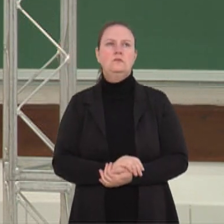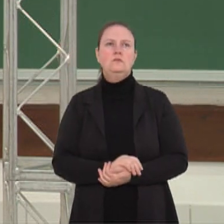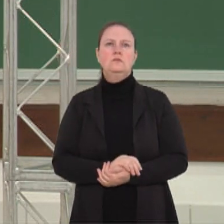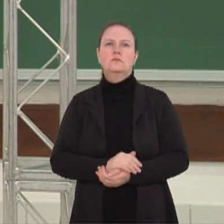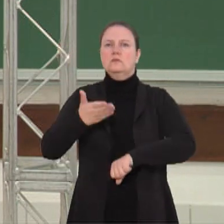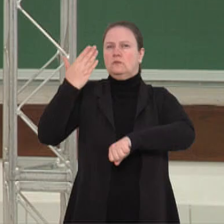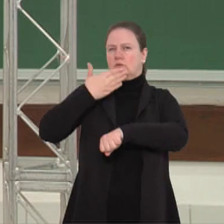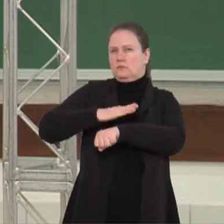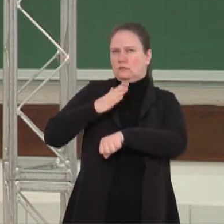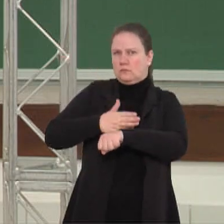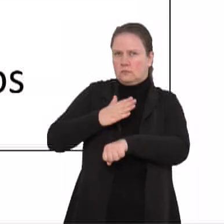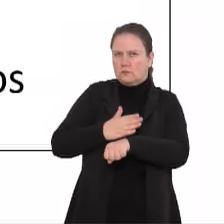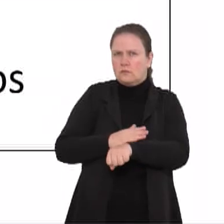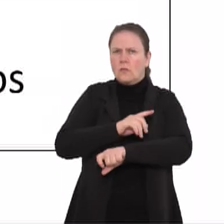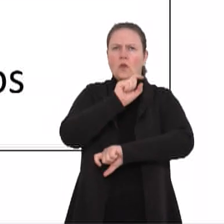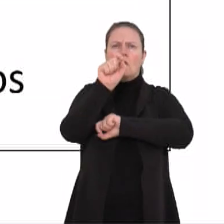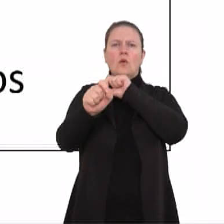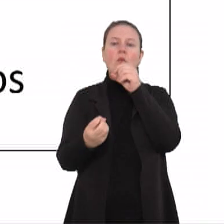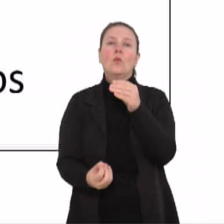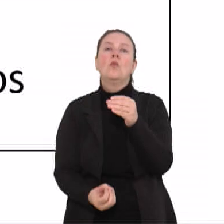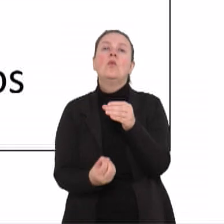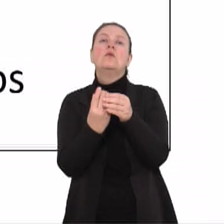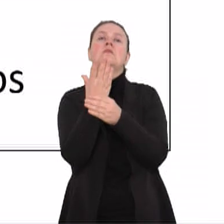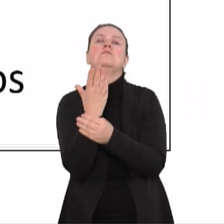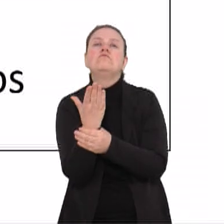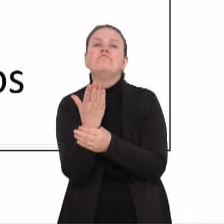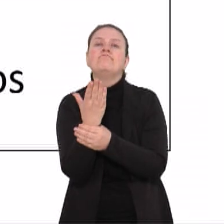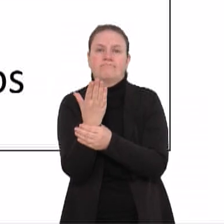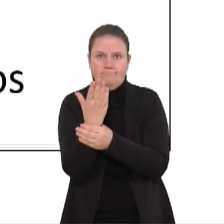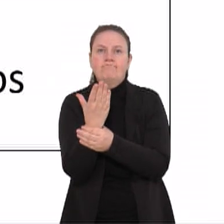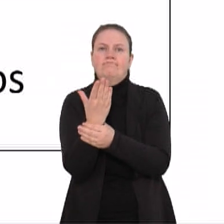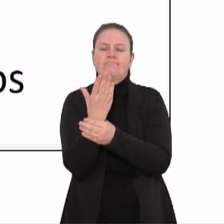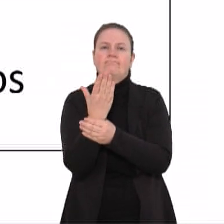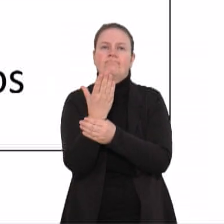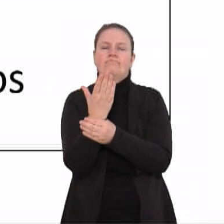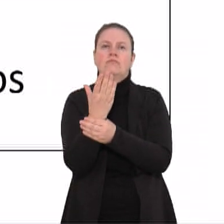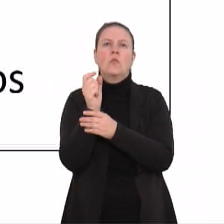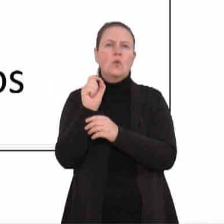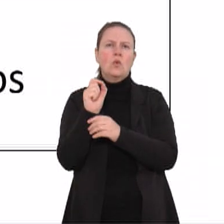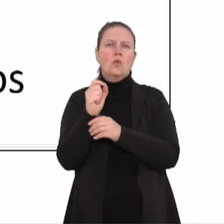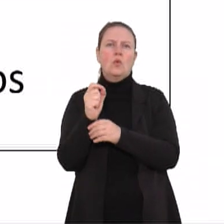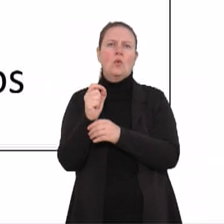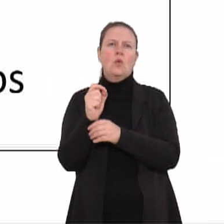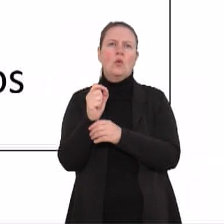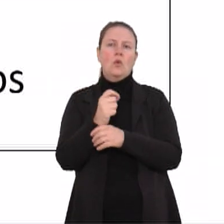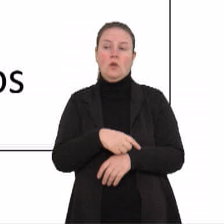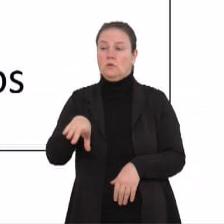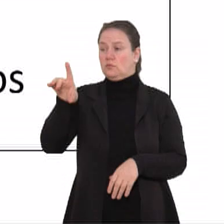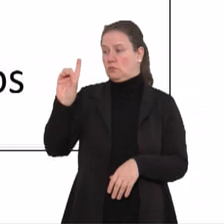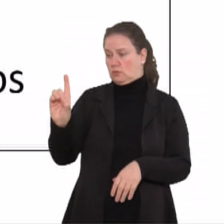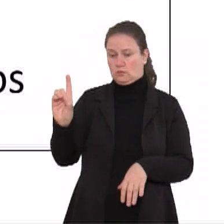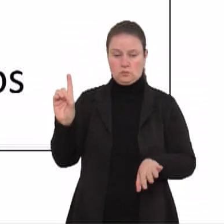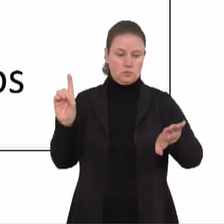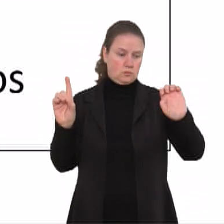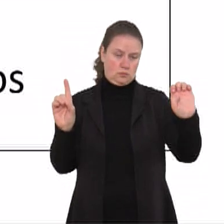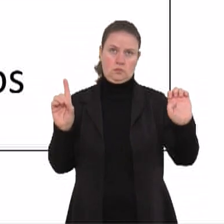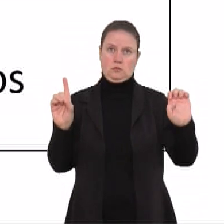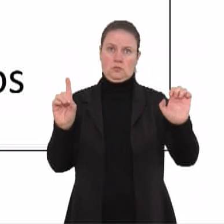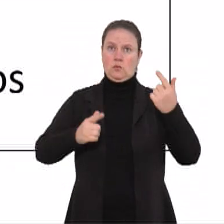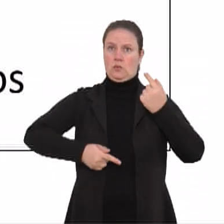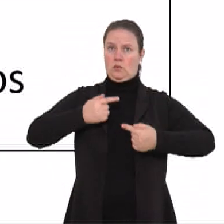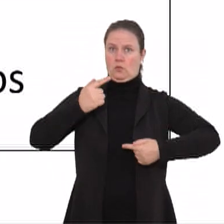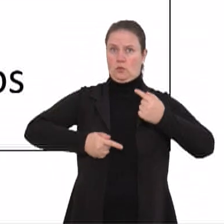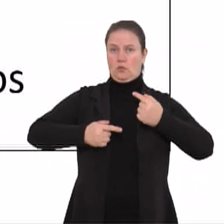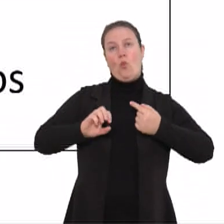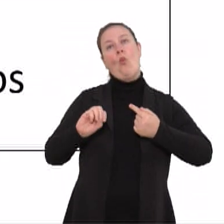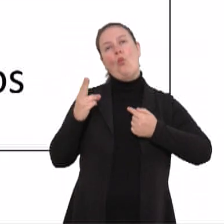um exercício. Qual é a origem, afinal, dessa expressão direita e esquerda e também de